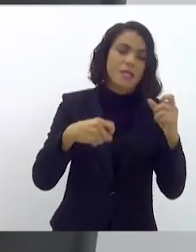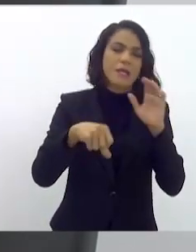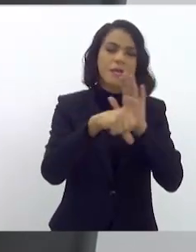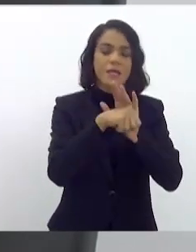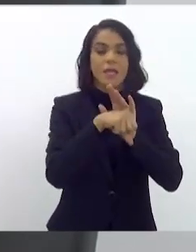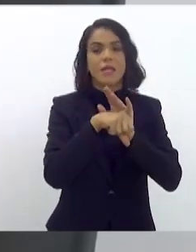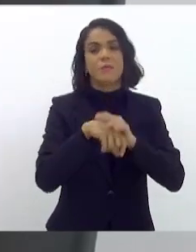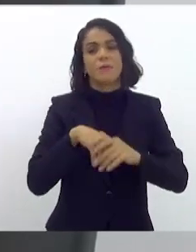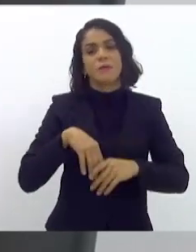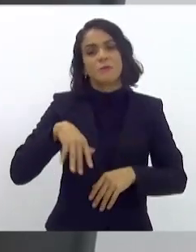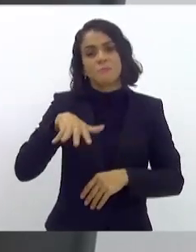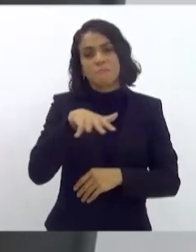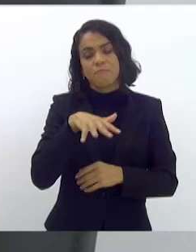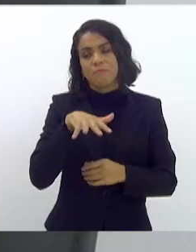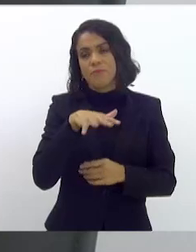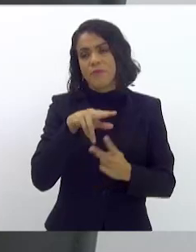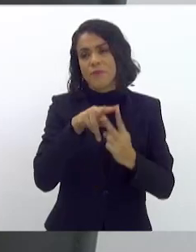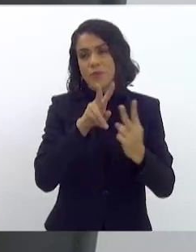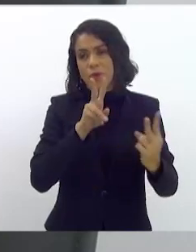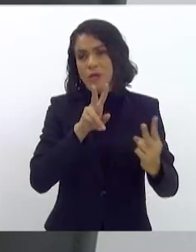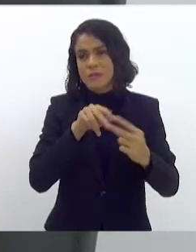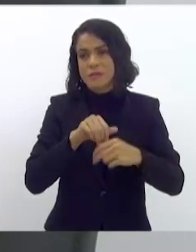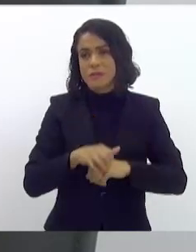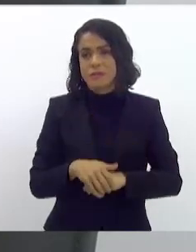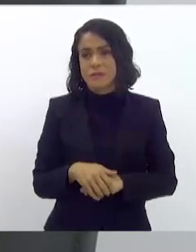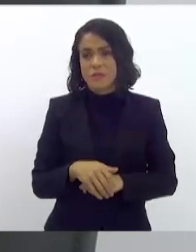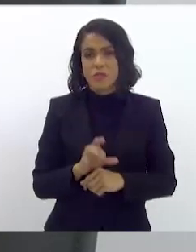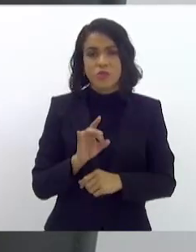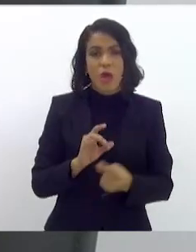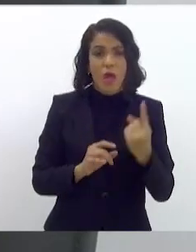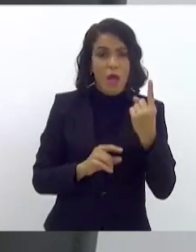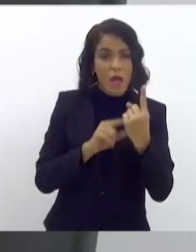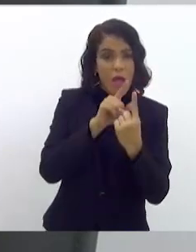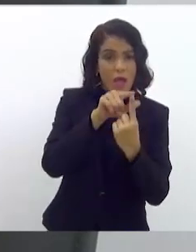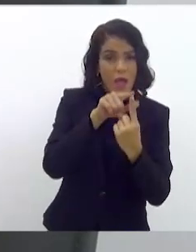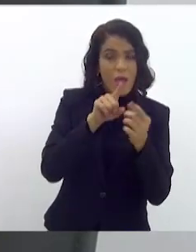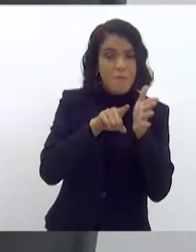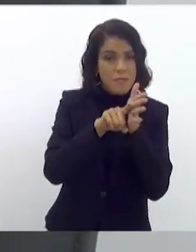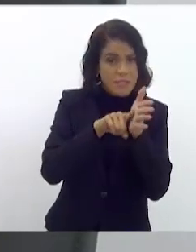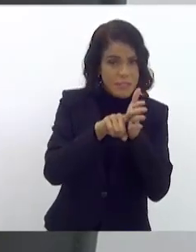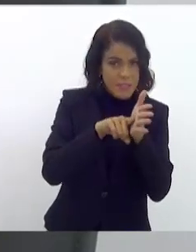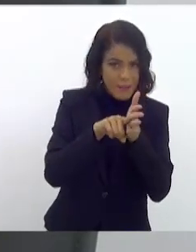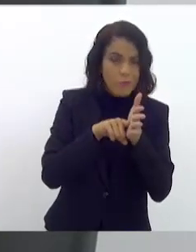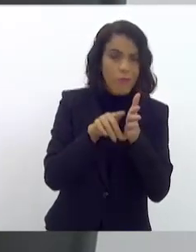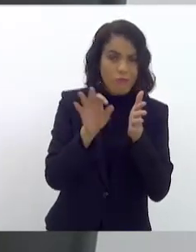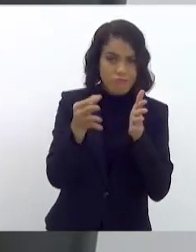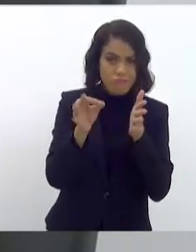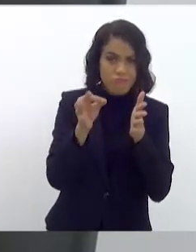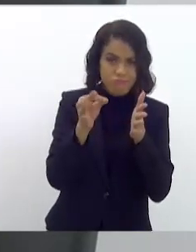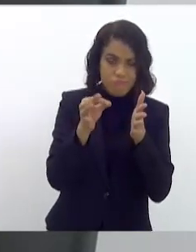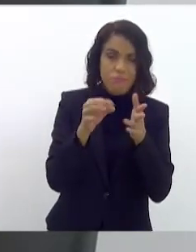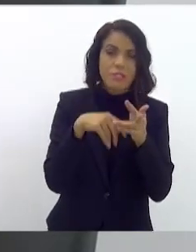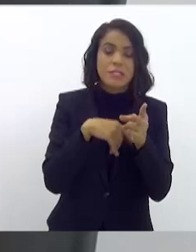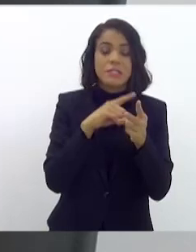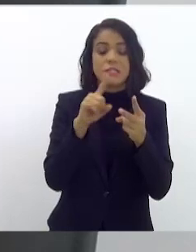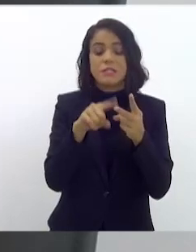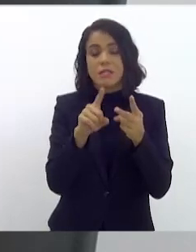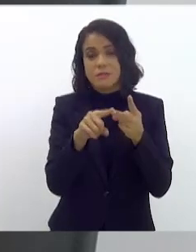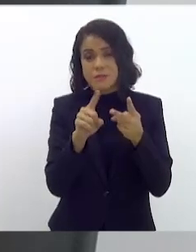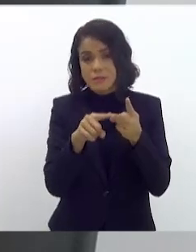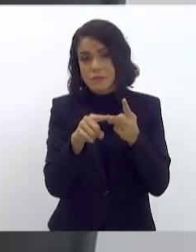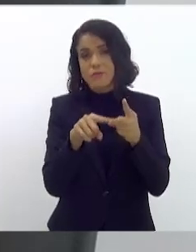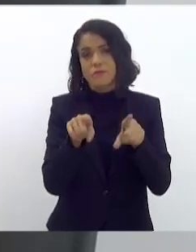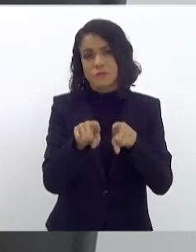poderia colocar, né, não só a primeira como uma pesquisadora, né, ouvindo isso, e a